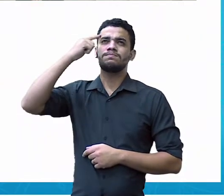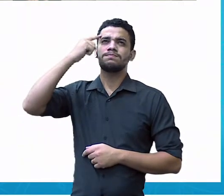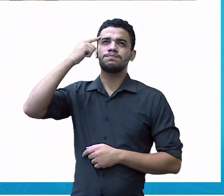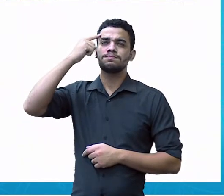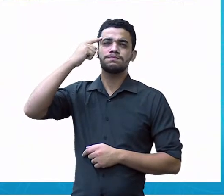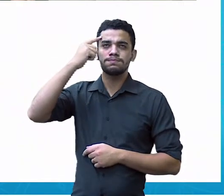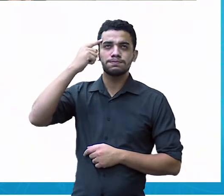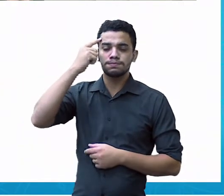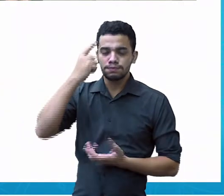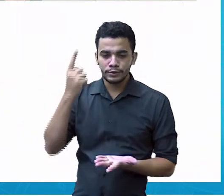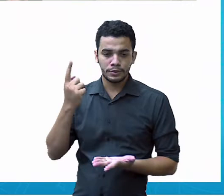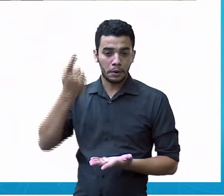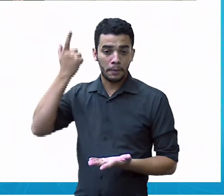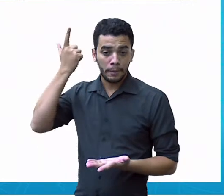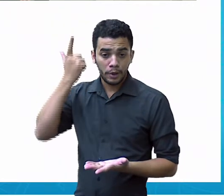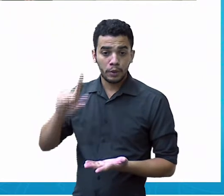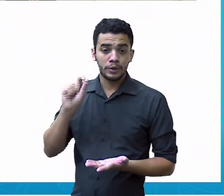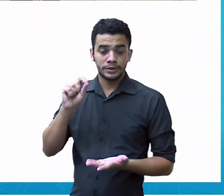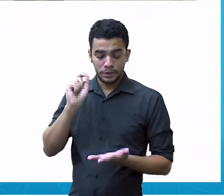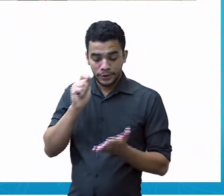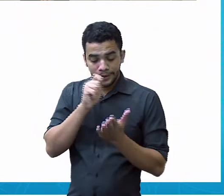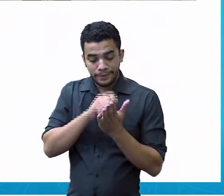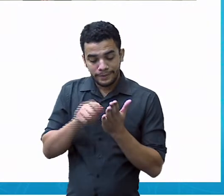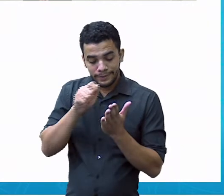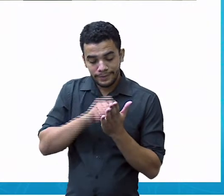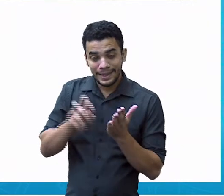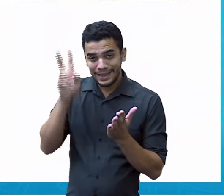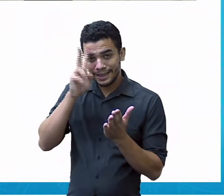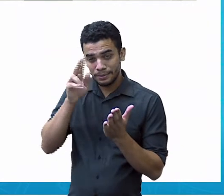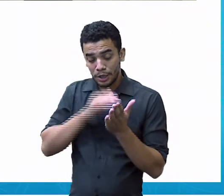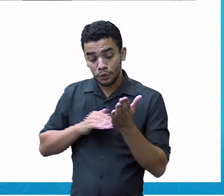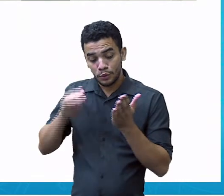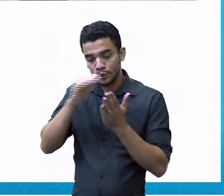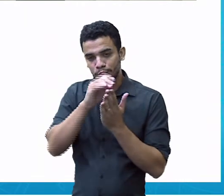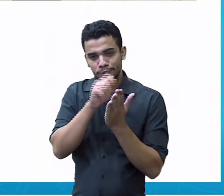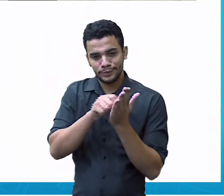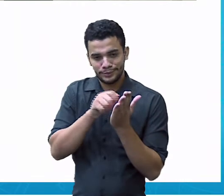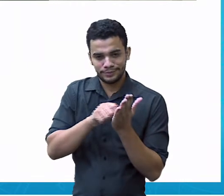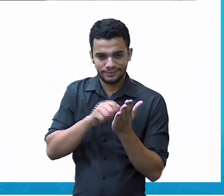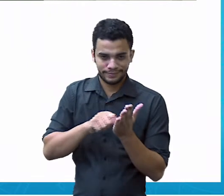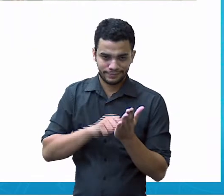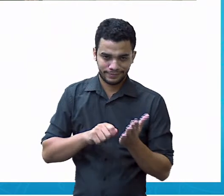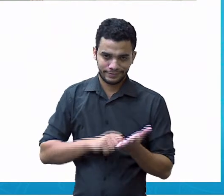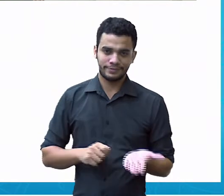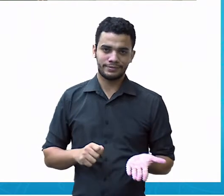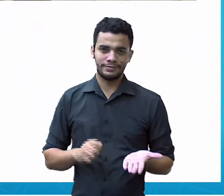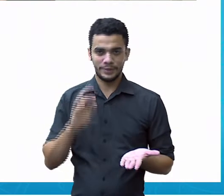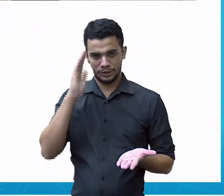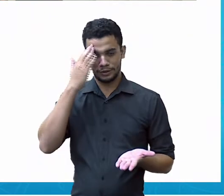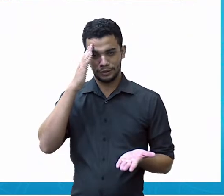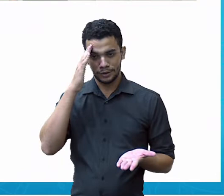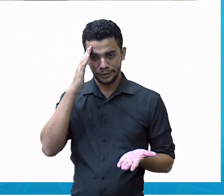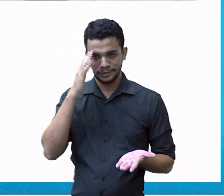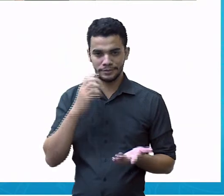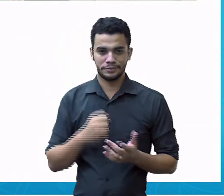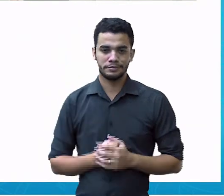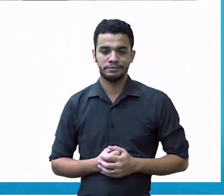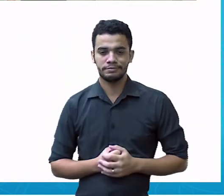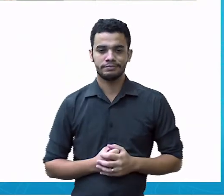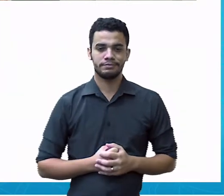para poder preencher a ficha. A gente exerce muito mais o sistema